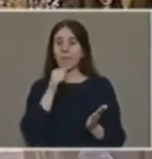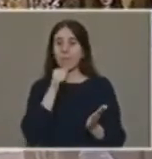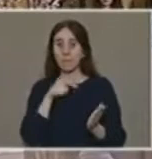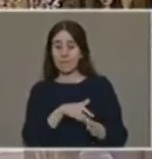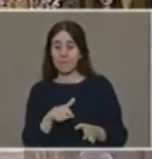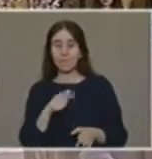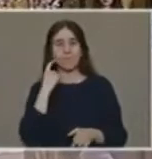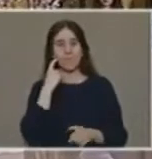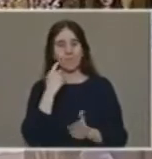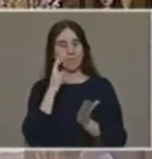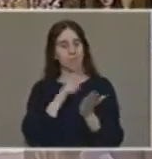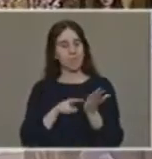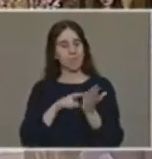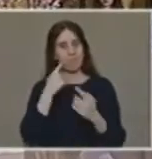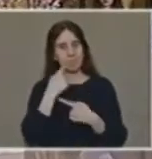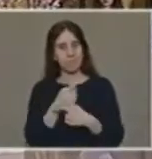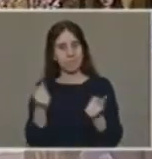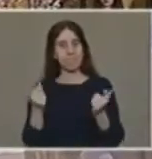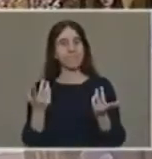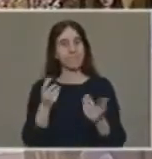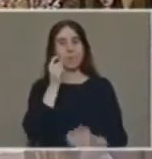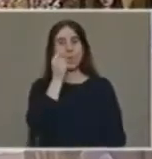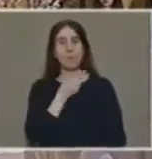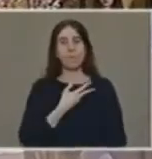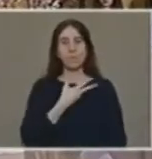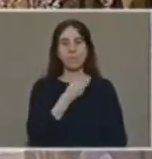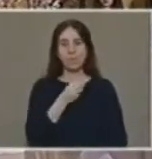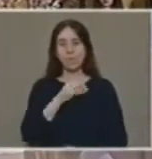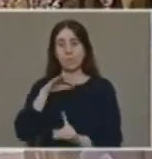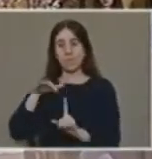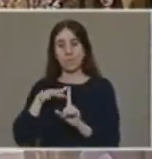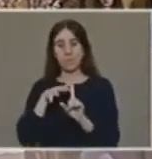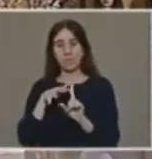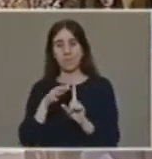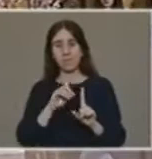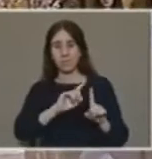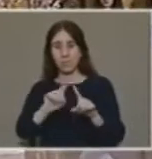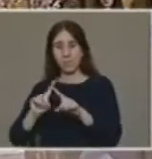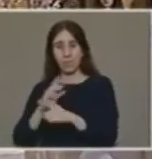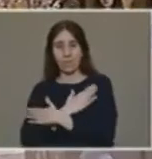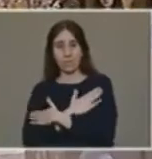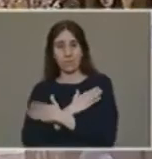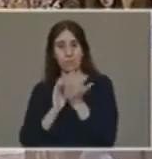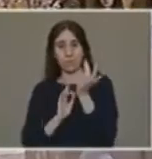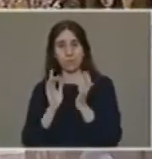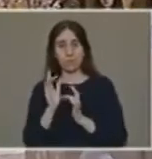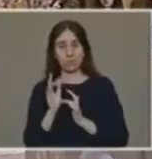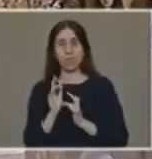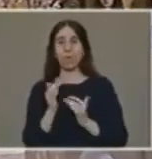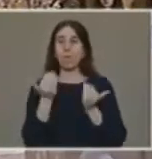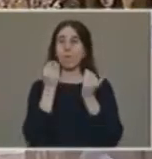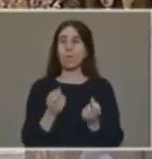tempo pascal, Pedro e os restantes apóstolos não se pouparam no anúncio da Boa